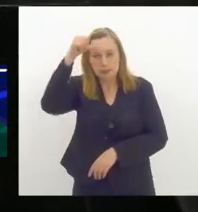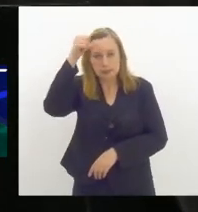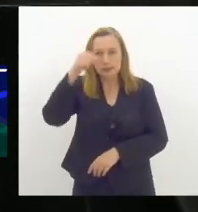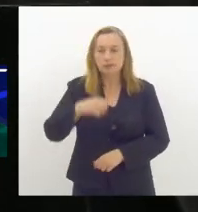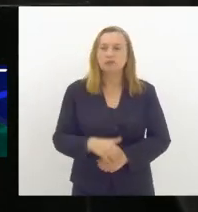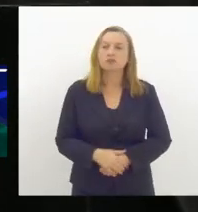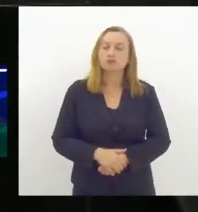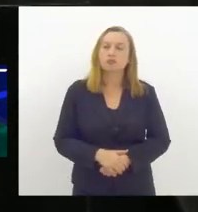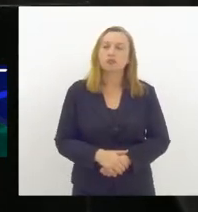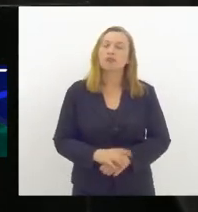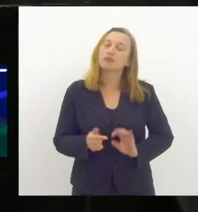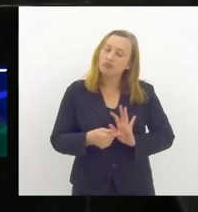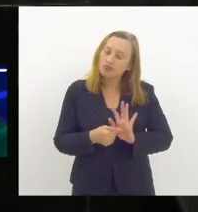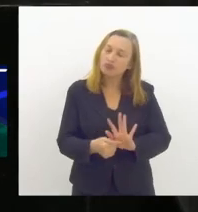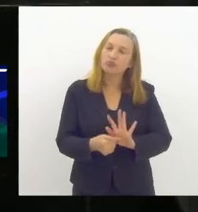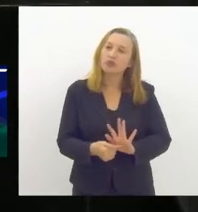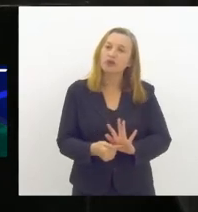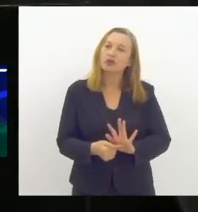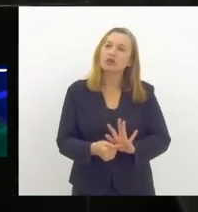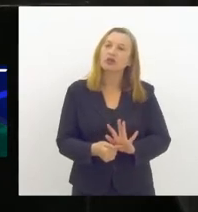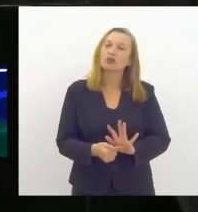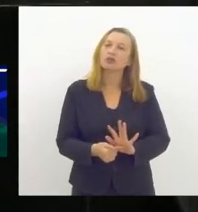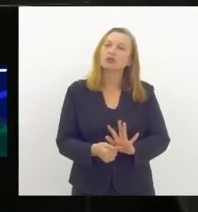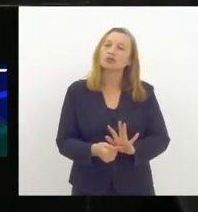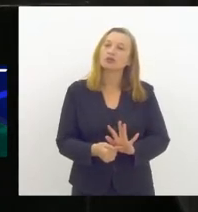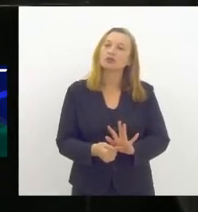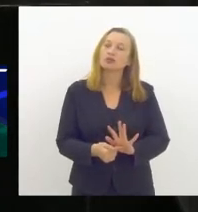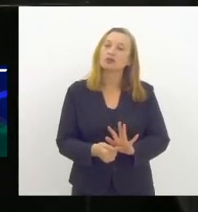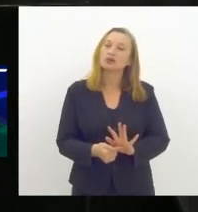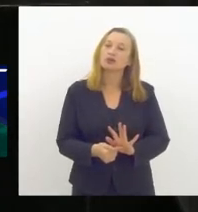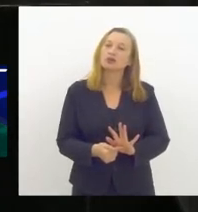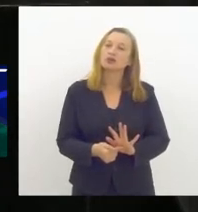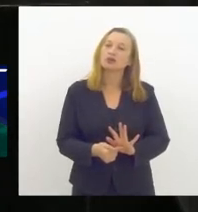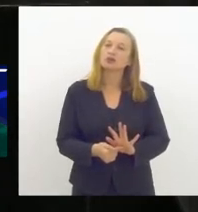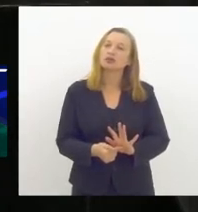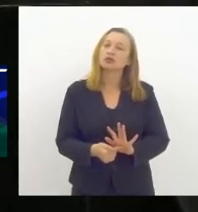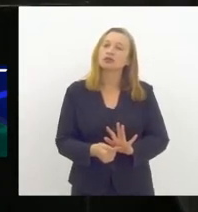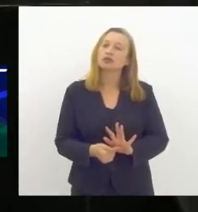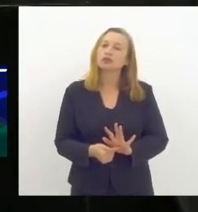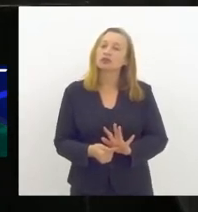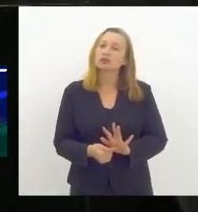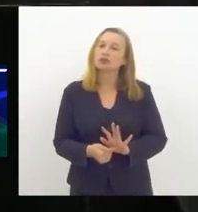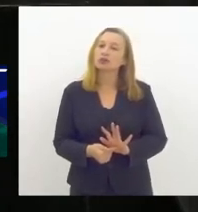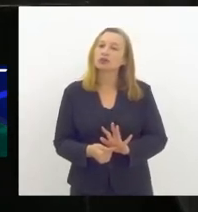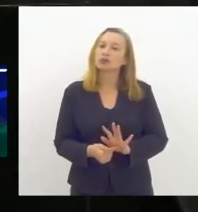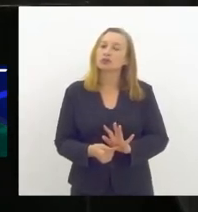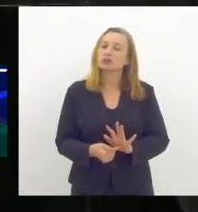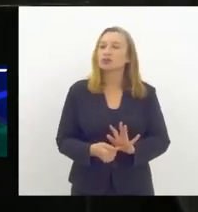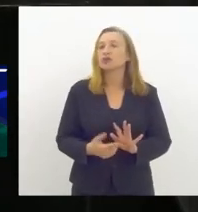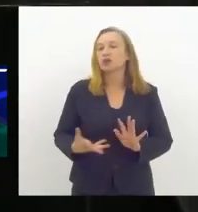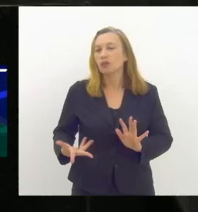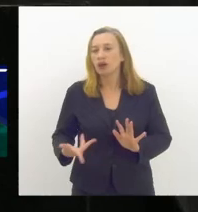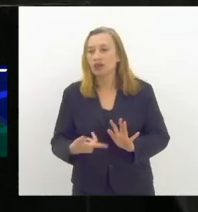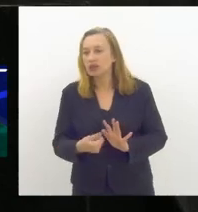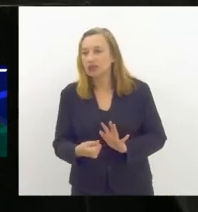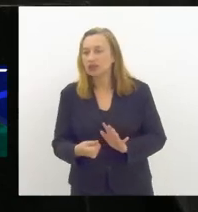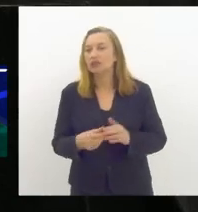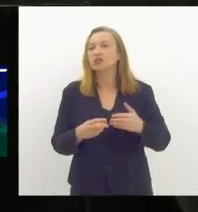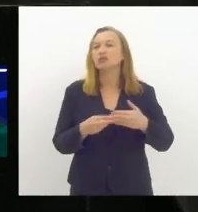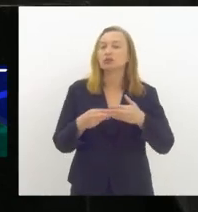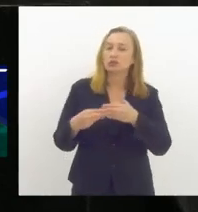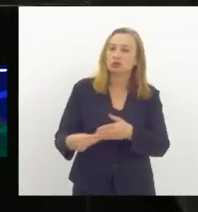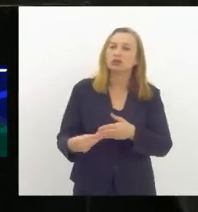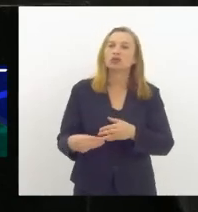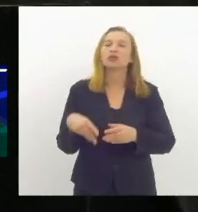Castro Tem demonstrado não é bastante ab o texto na condução dessas